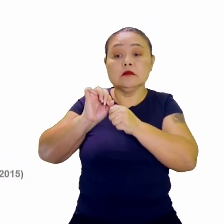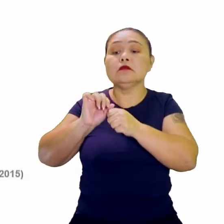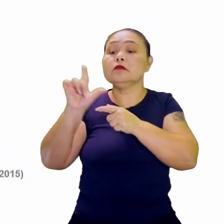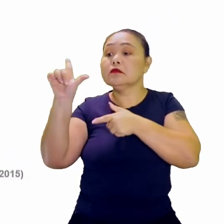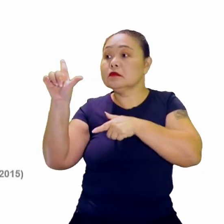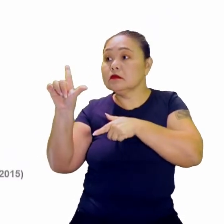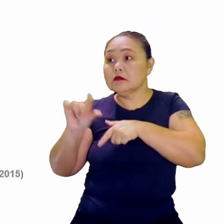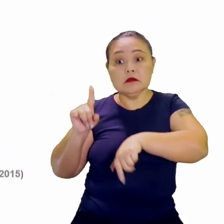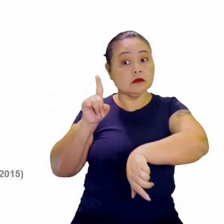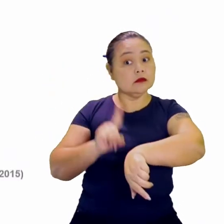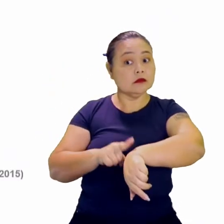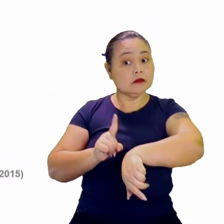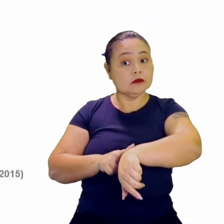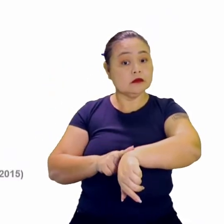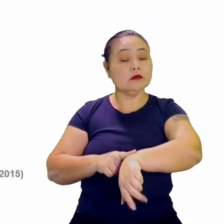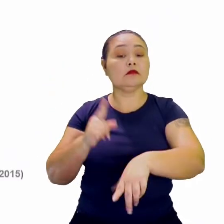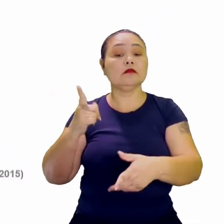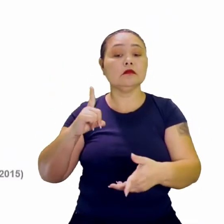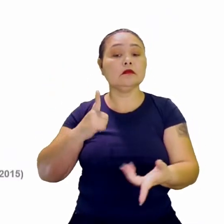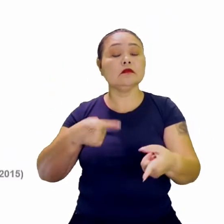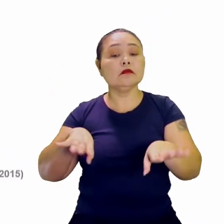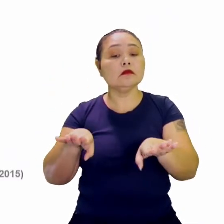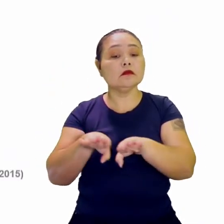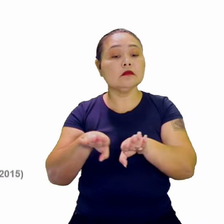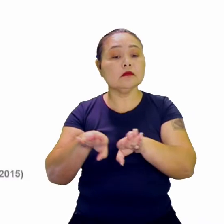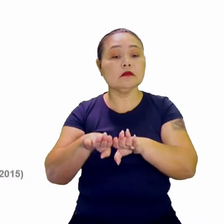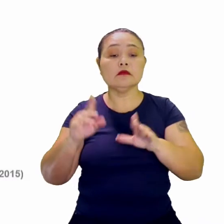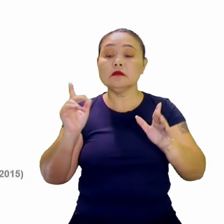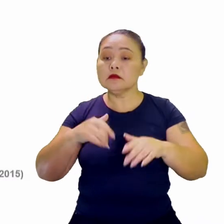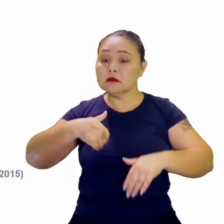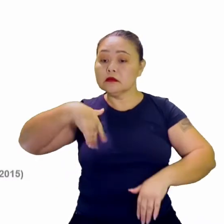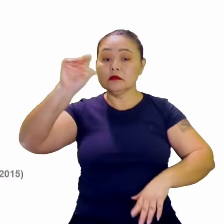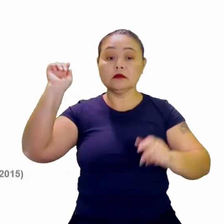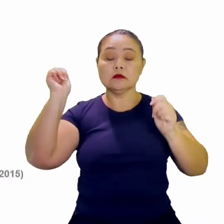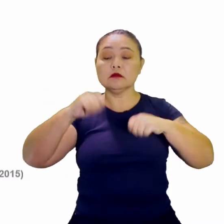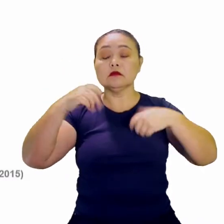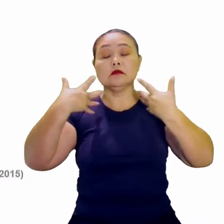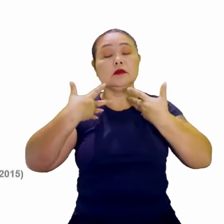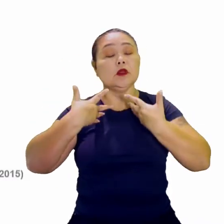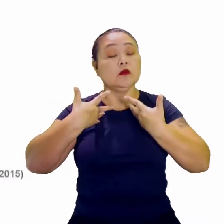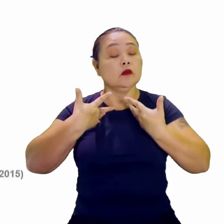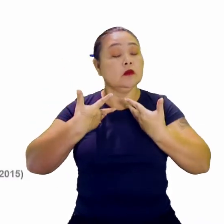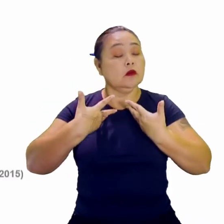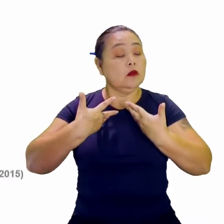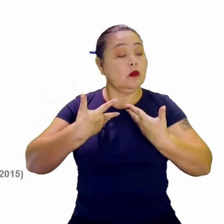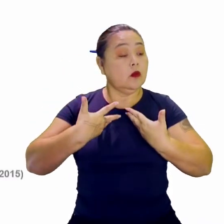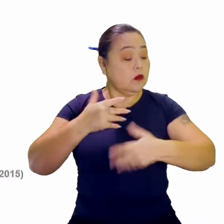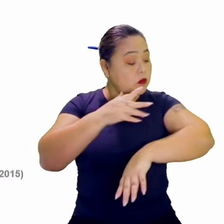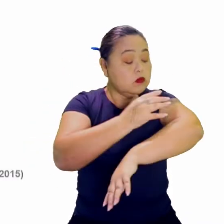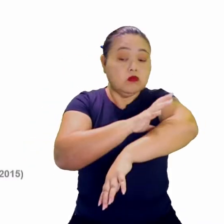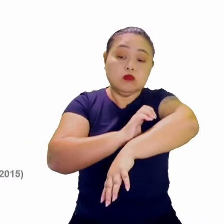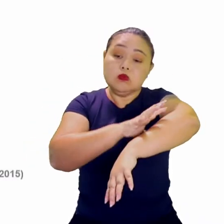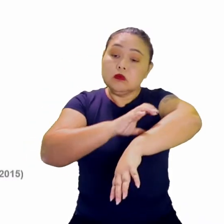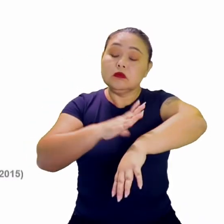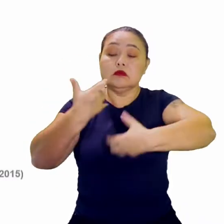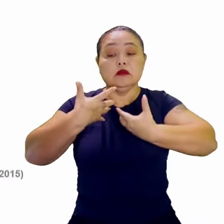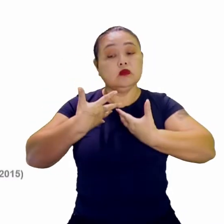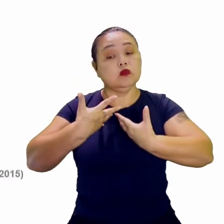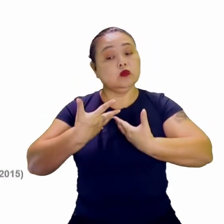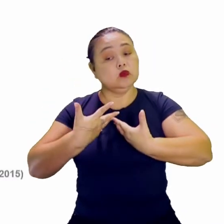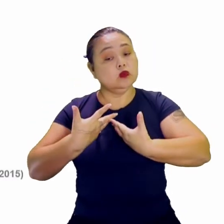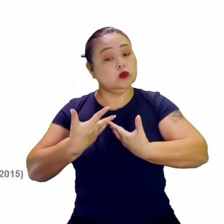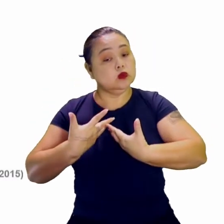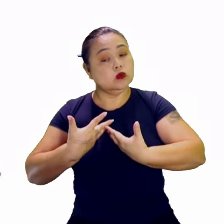curta duração. Elas também possuem alta capacidade de fadiga, então cansa muito rápido o músculo,